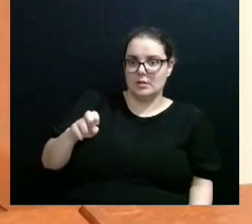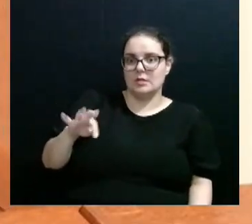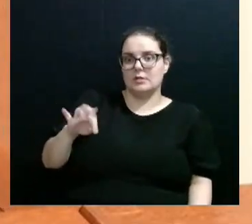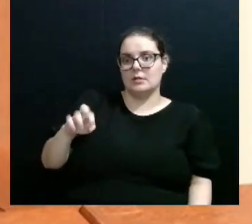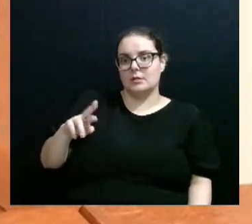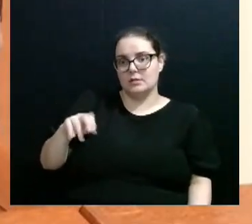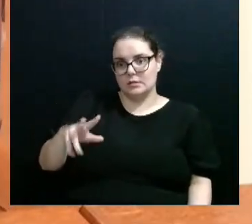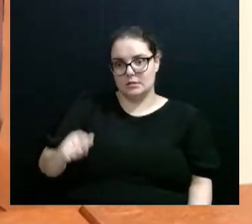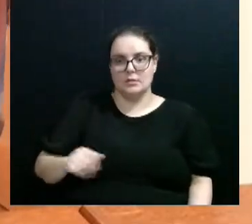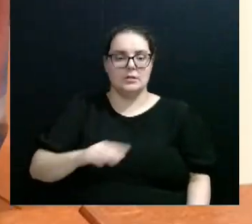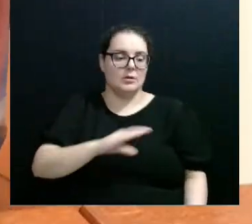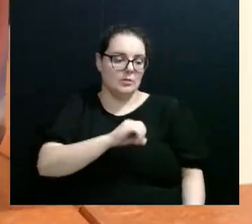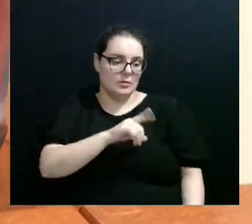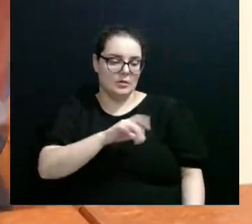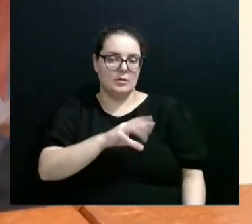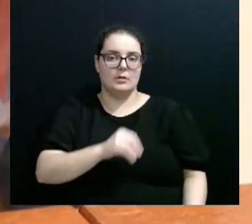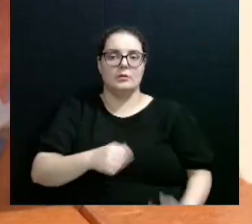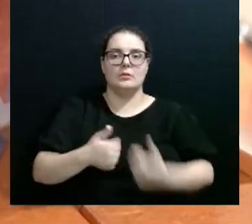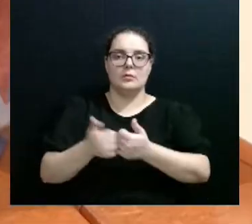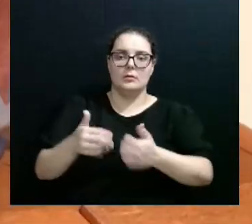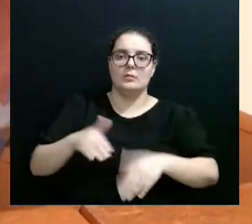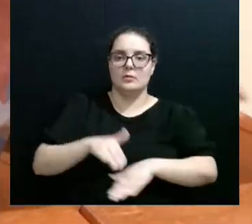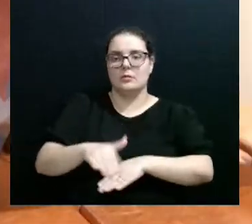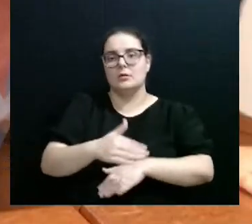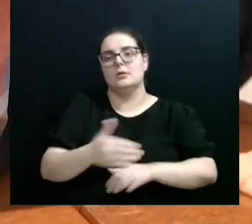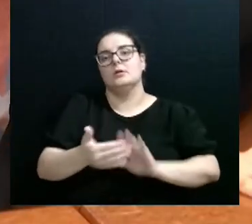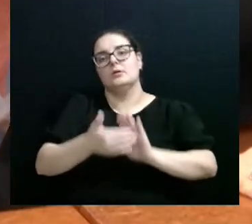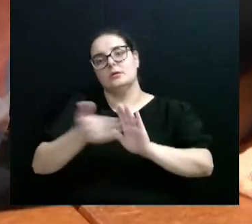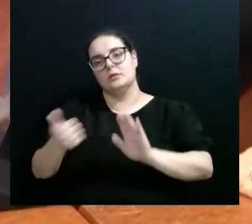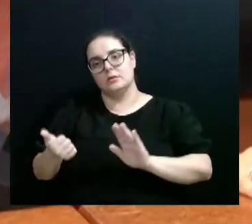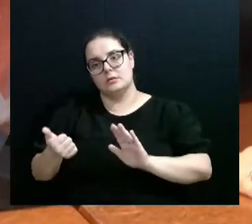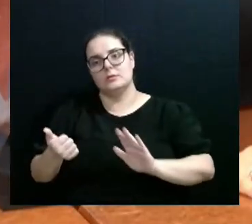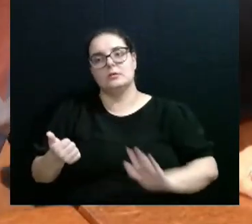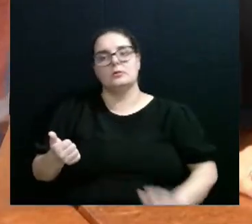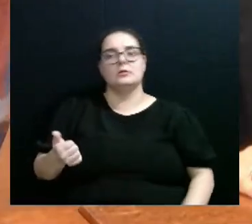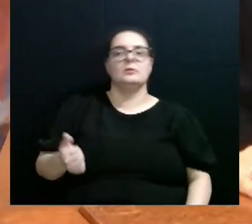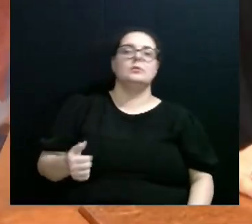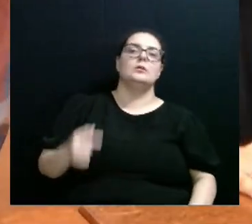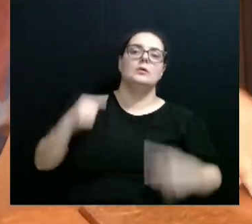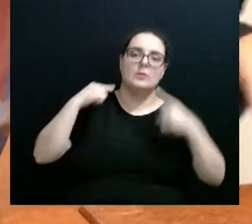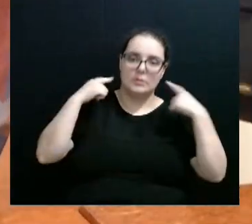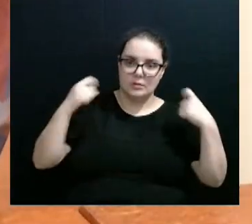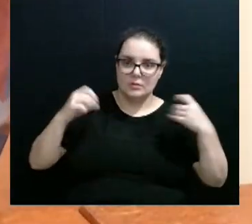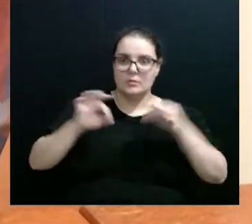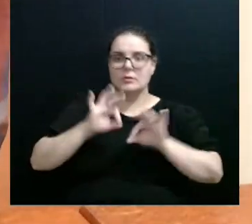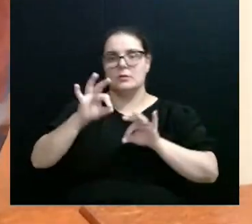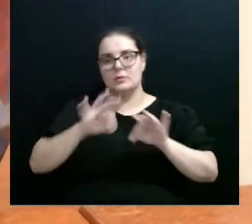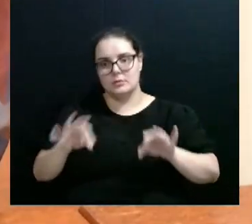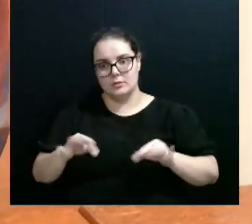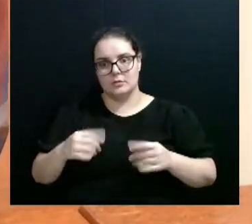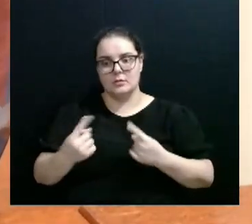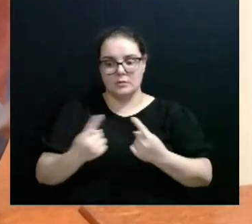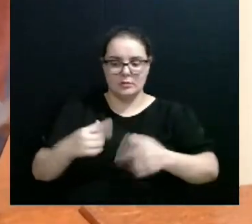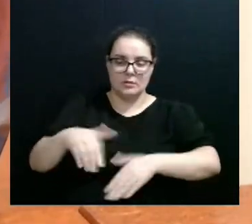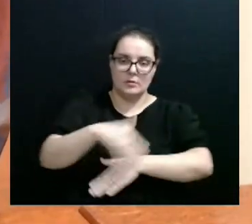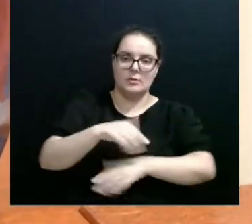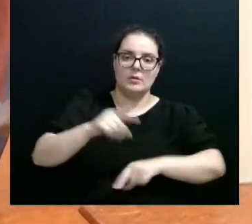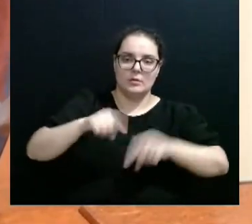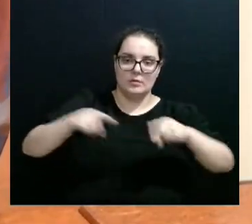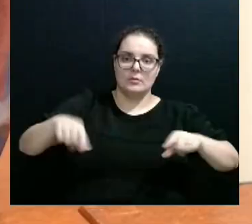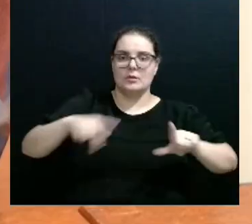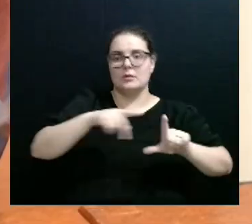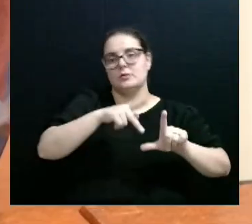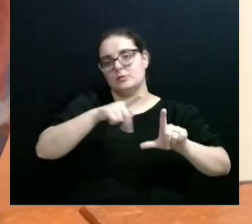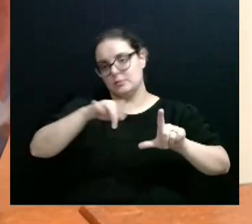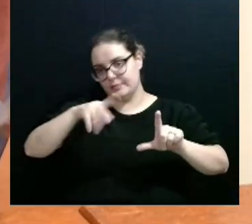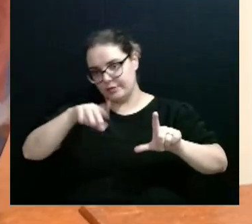que descontar esse ruído medido dessas avenidas em vários picos, para que na hora que você for